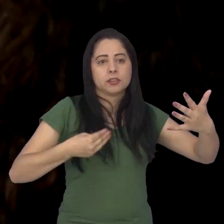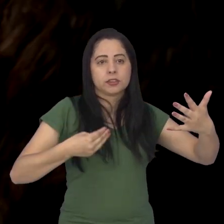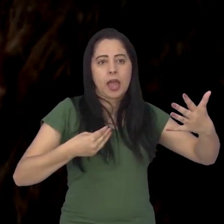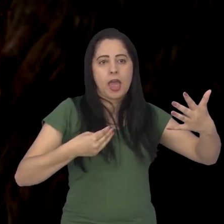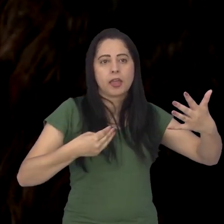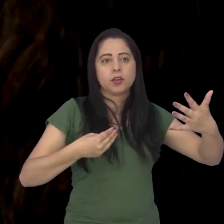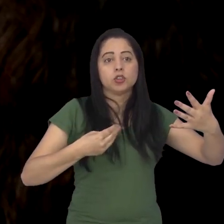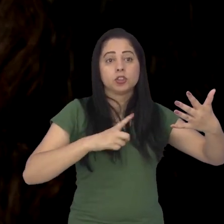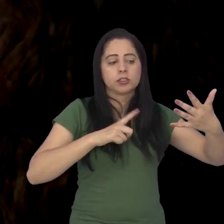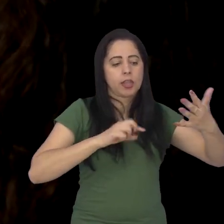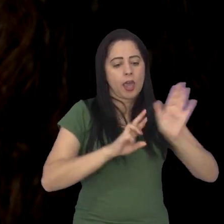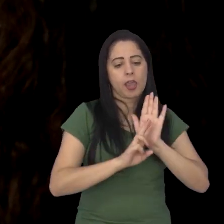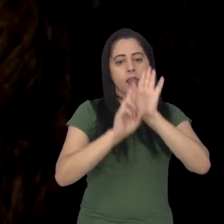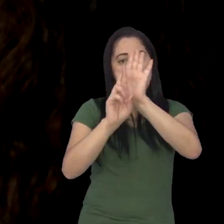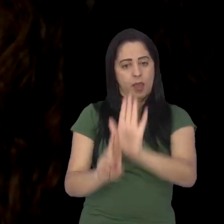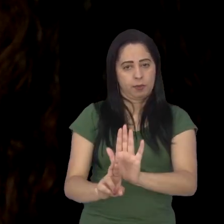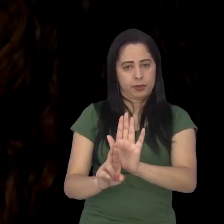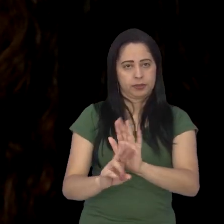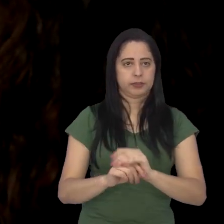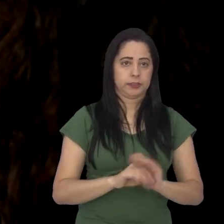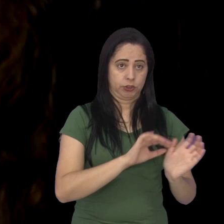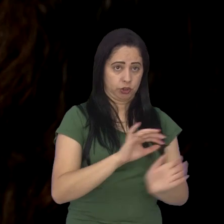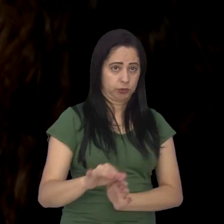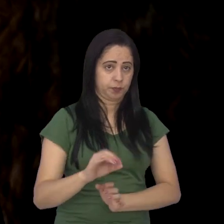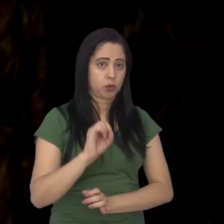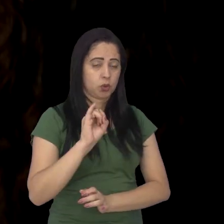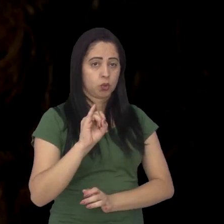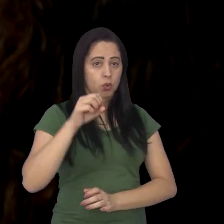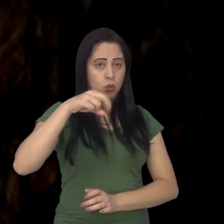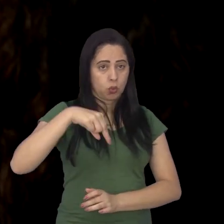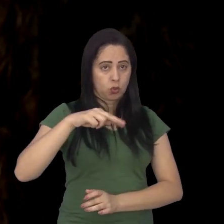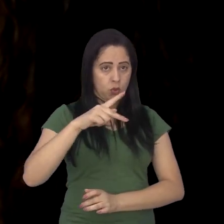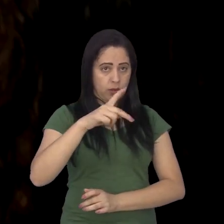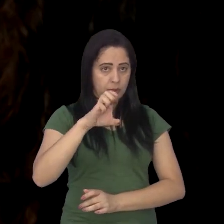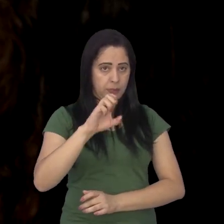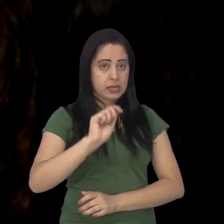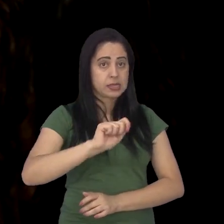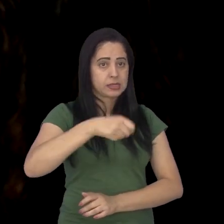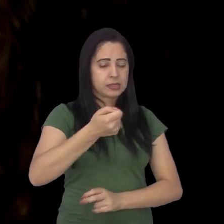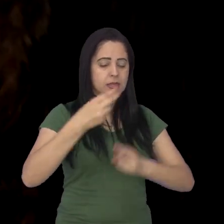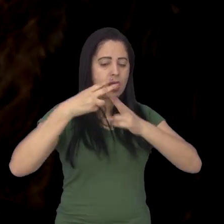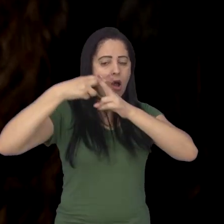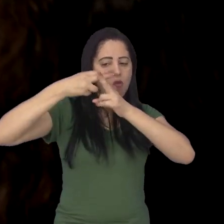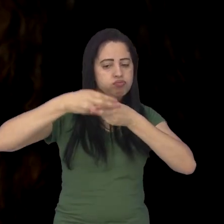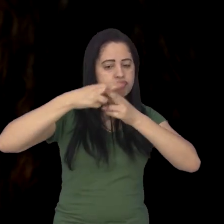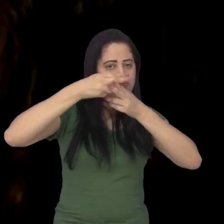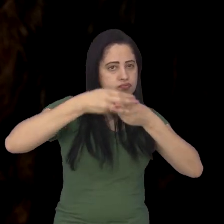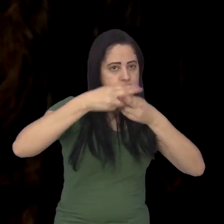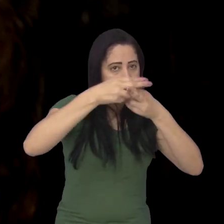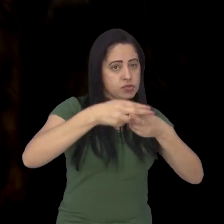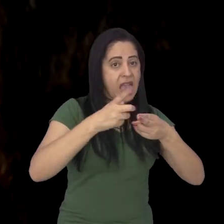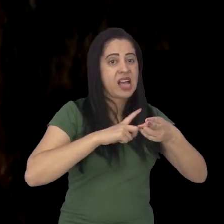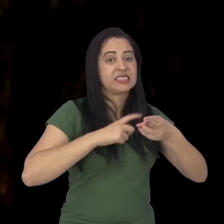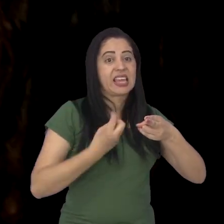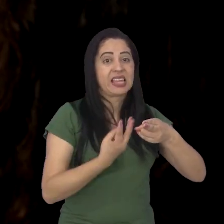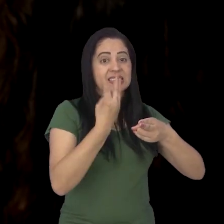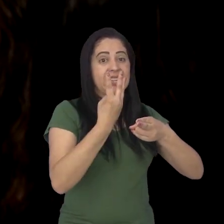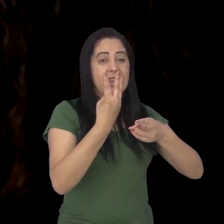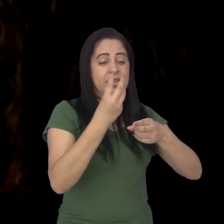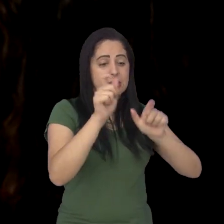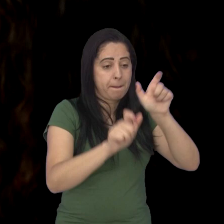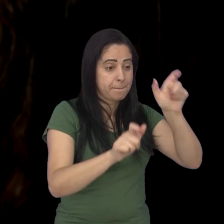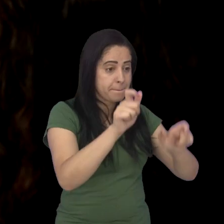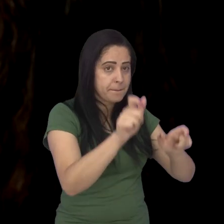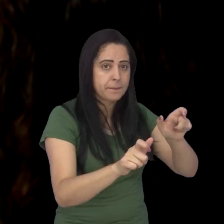Exército. Então, todos os ministérios enviaram seus representantes da área de tecnologia. No INPE, nós tivemos